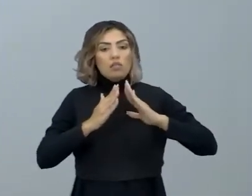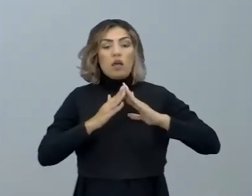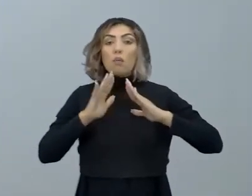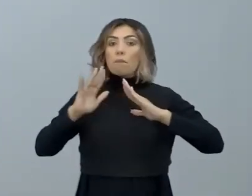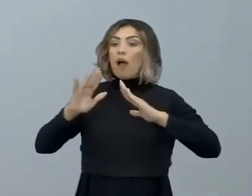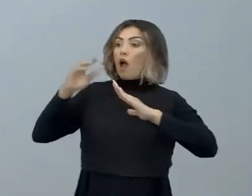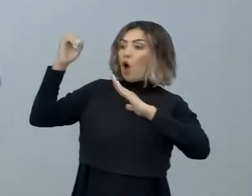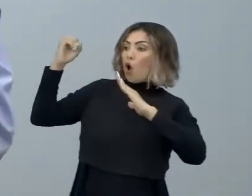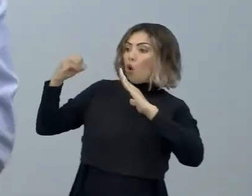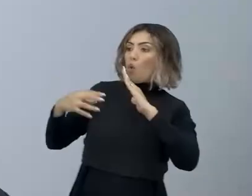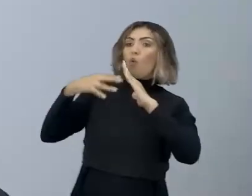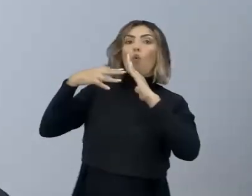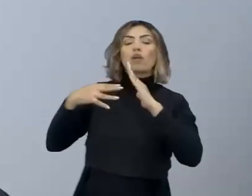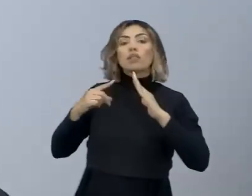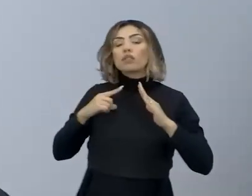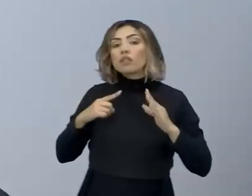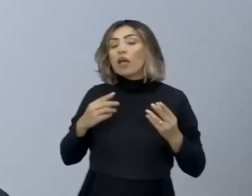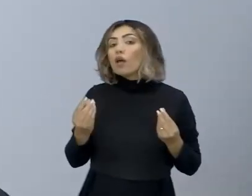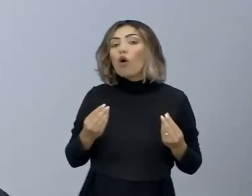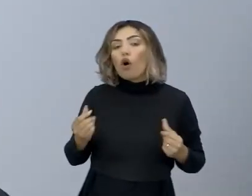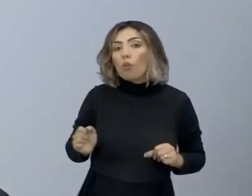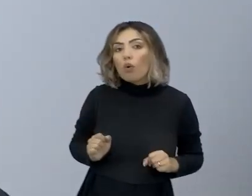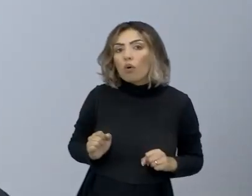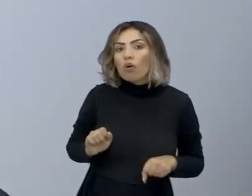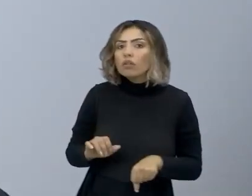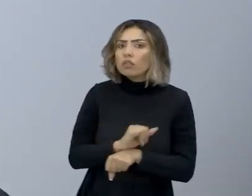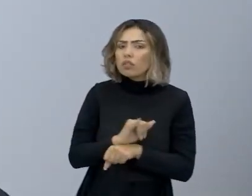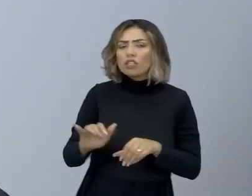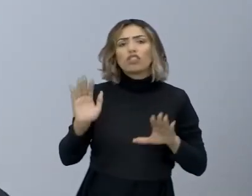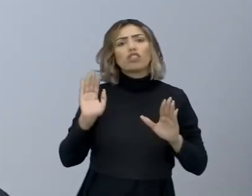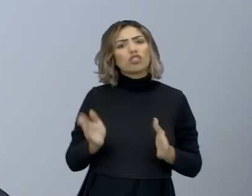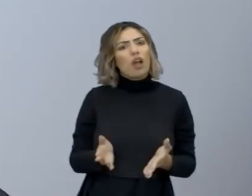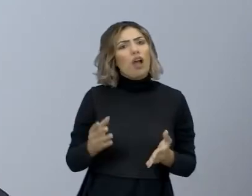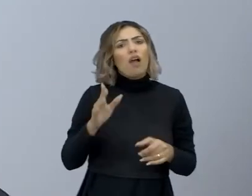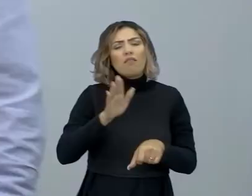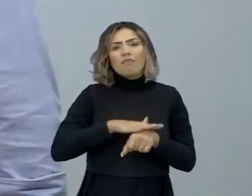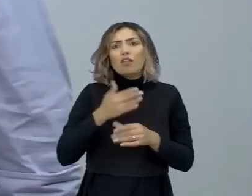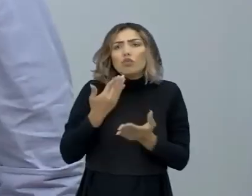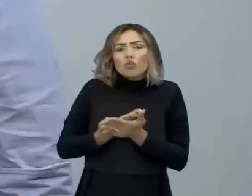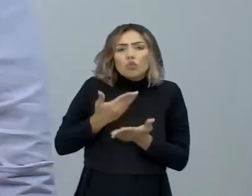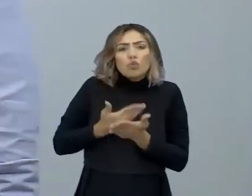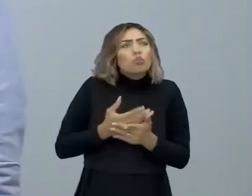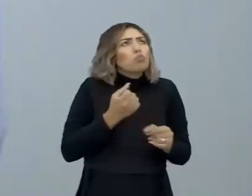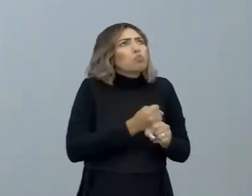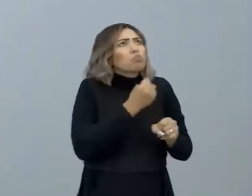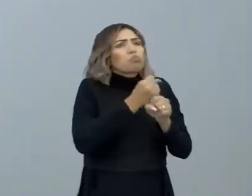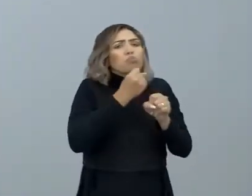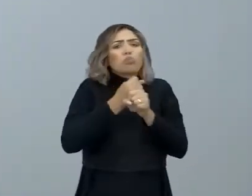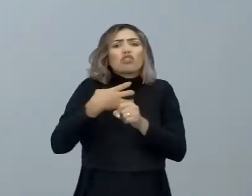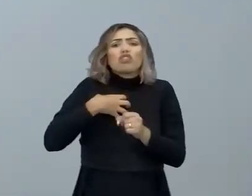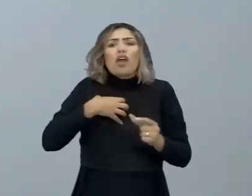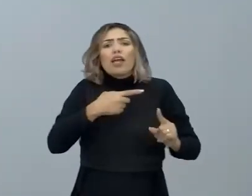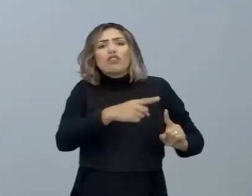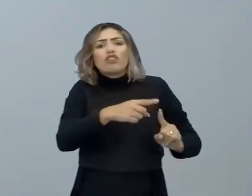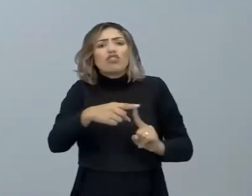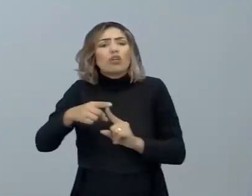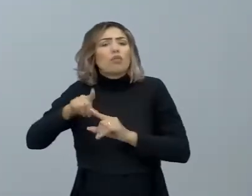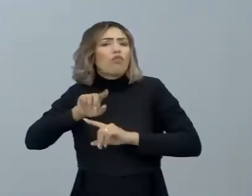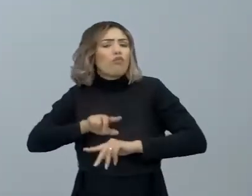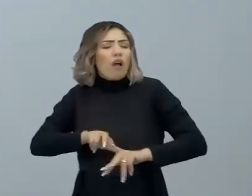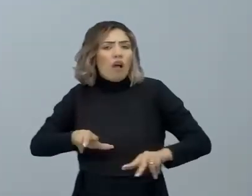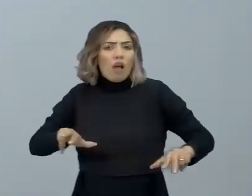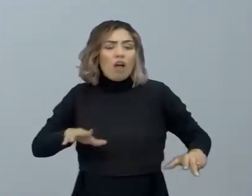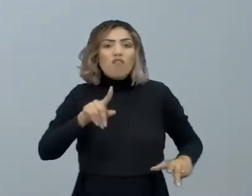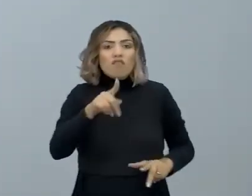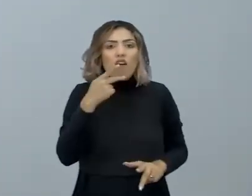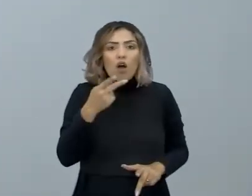Moser? Olha que excelente ideia. Você entendeu? Porque a gente estudou vários tipos de construções. Então, você falou dos resíduos, né?